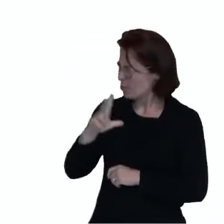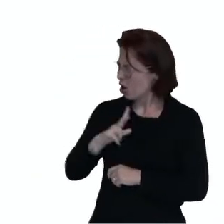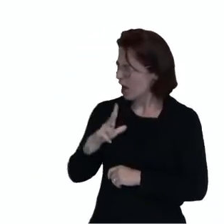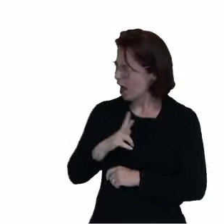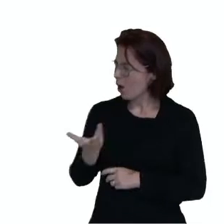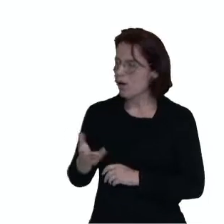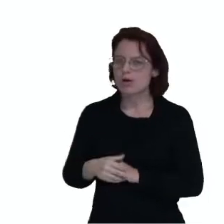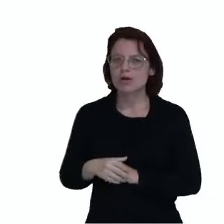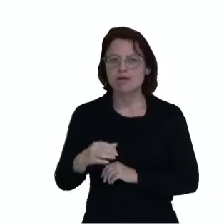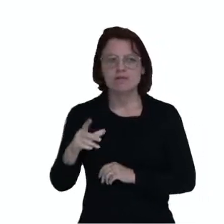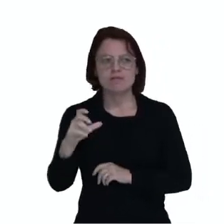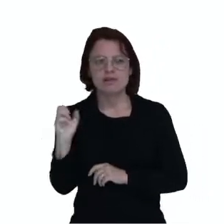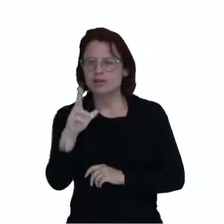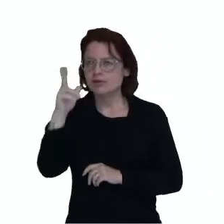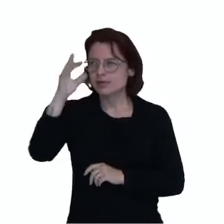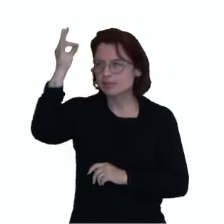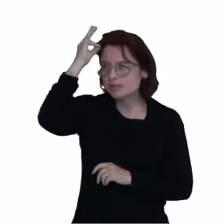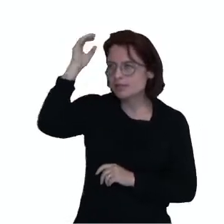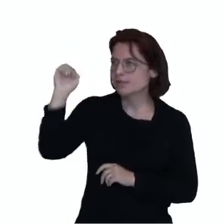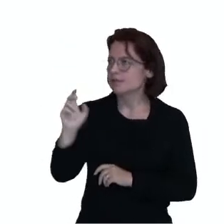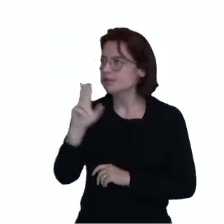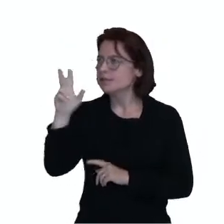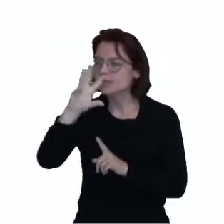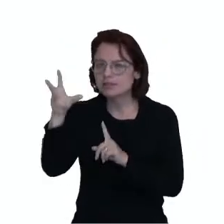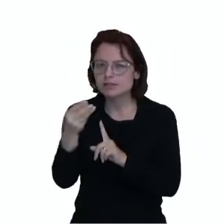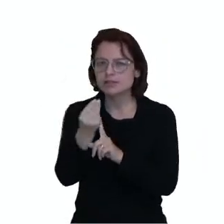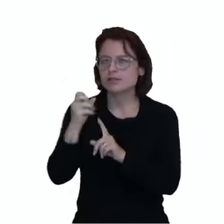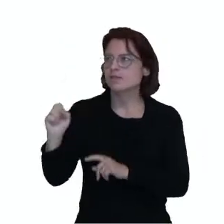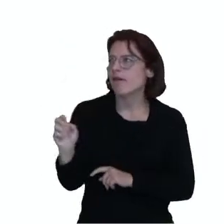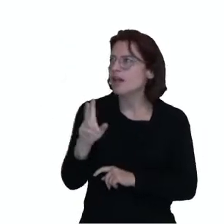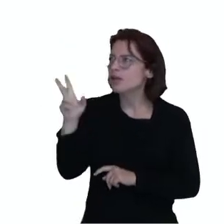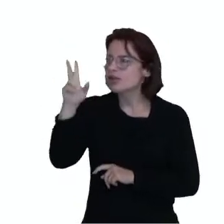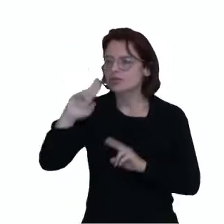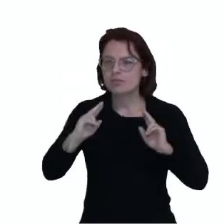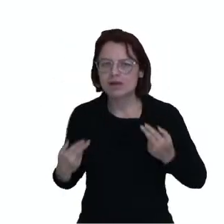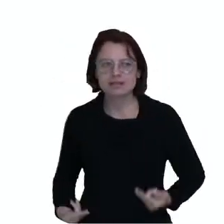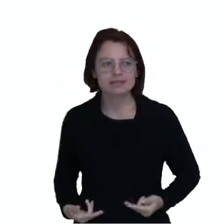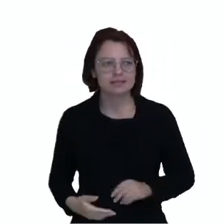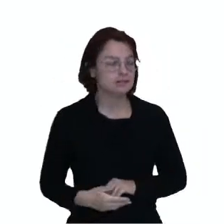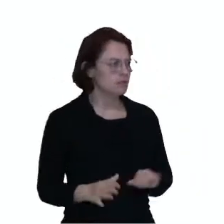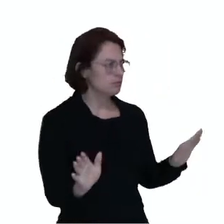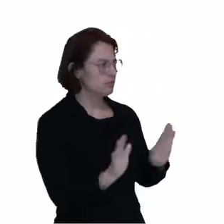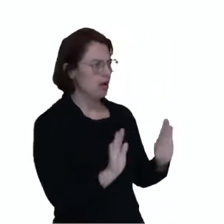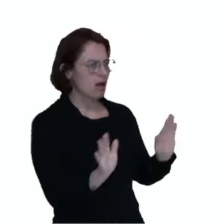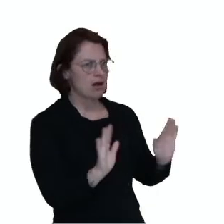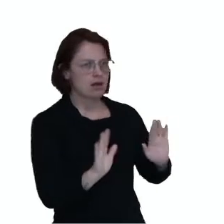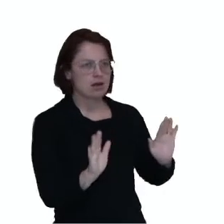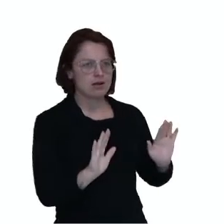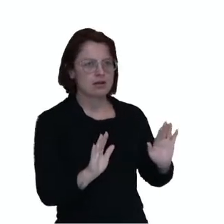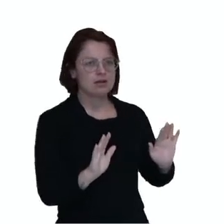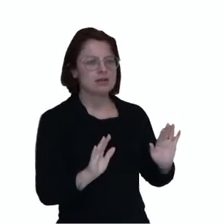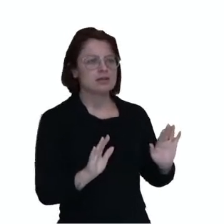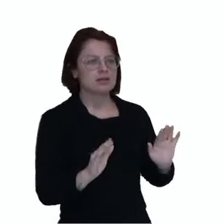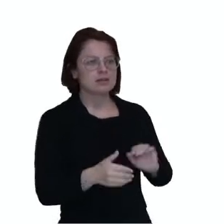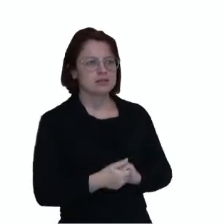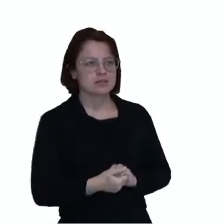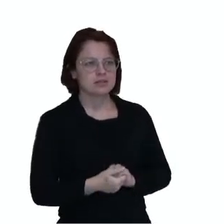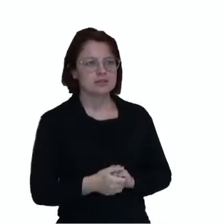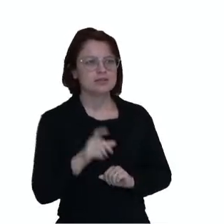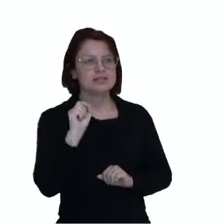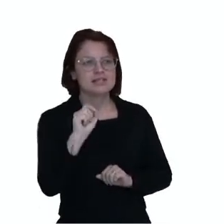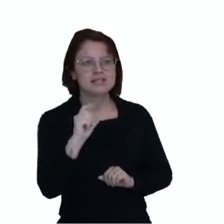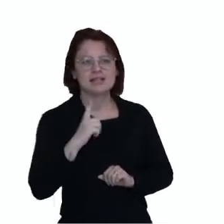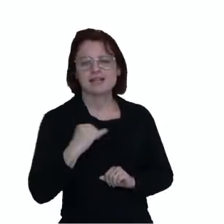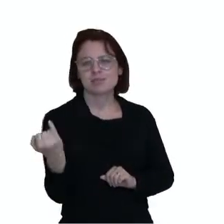valores espirituais, valores artísticos, valores humanos? E ele responde: não, dos que servem para alguma